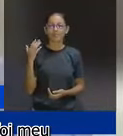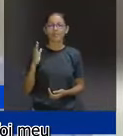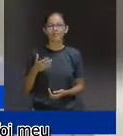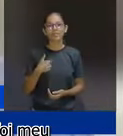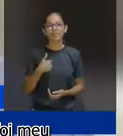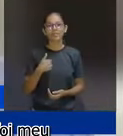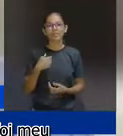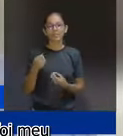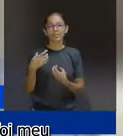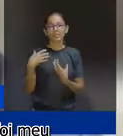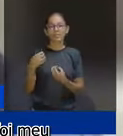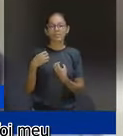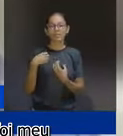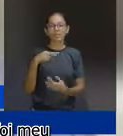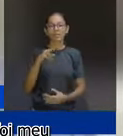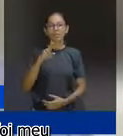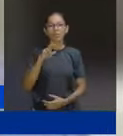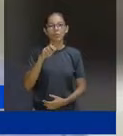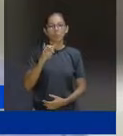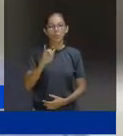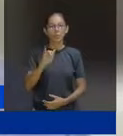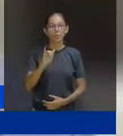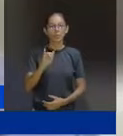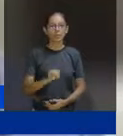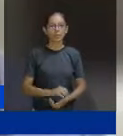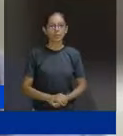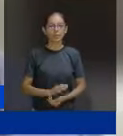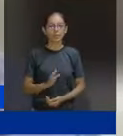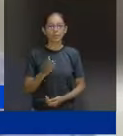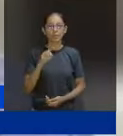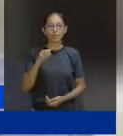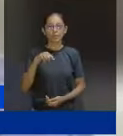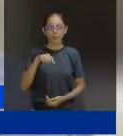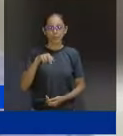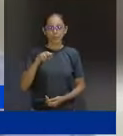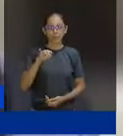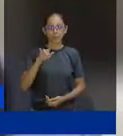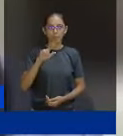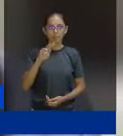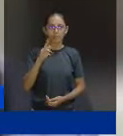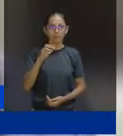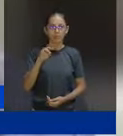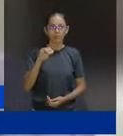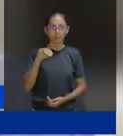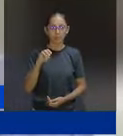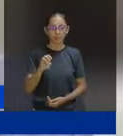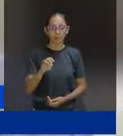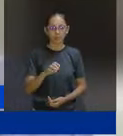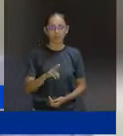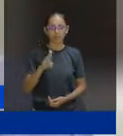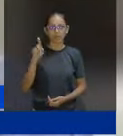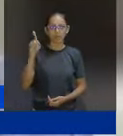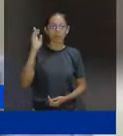Guilherme foi meu professor na UFPA, na cadeira de Instituições de Direito, em